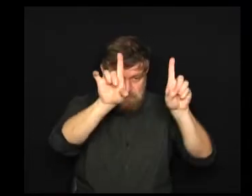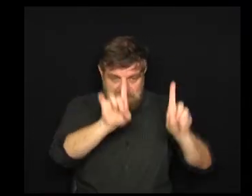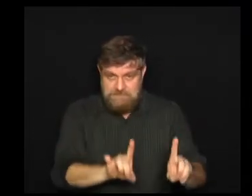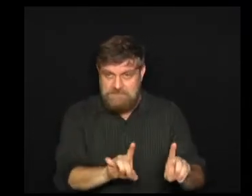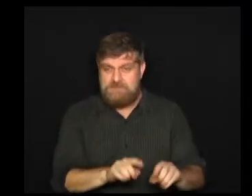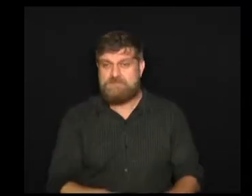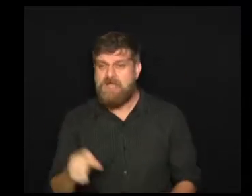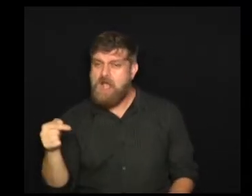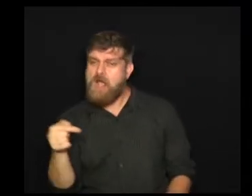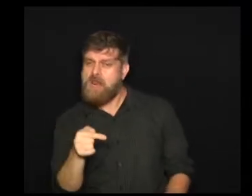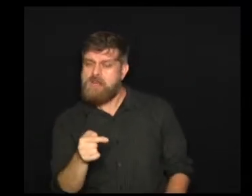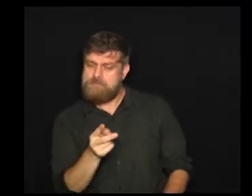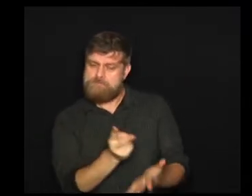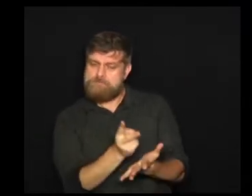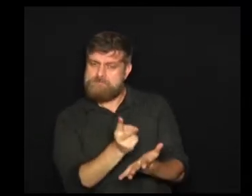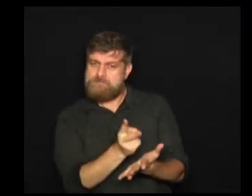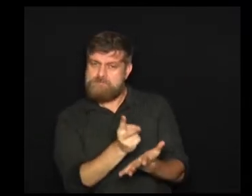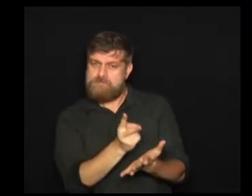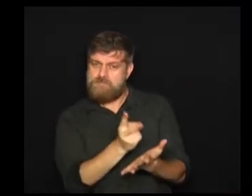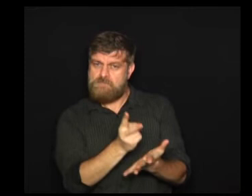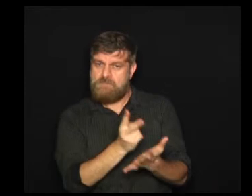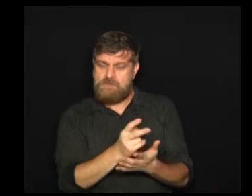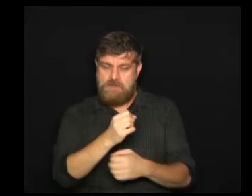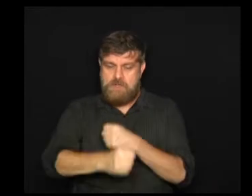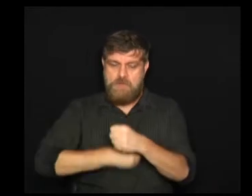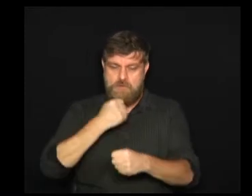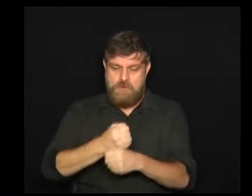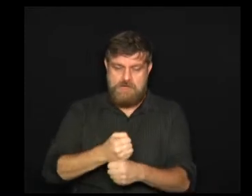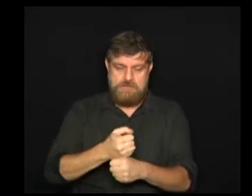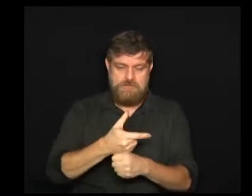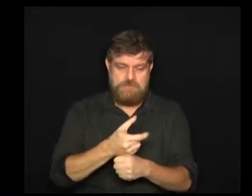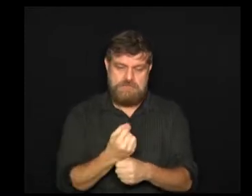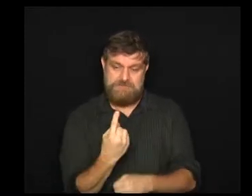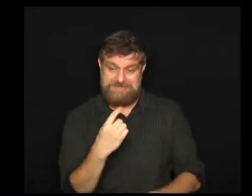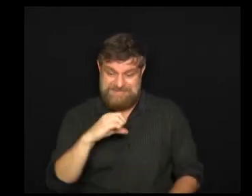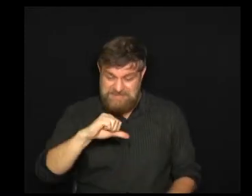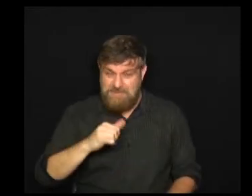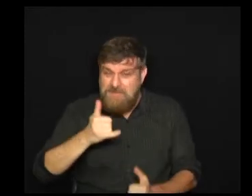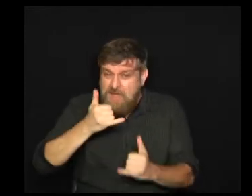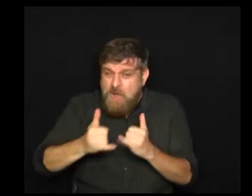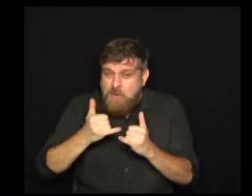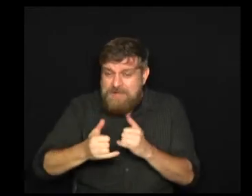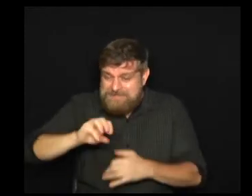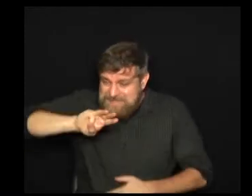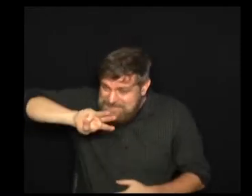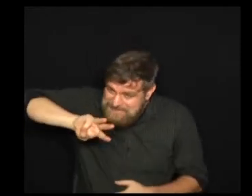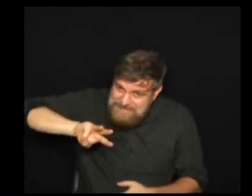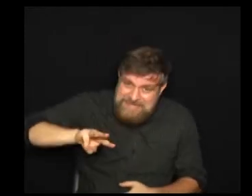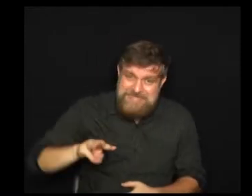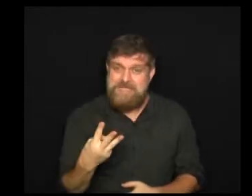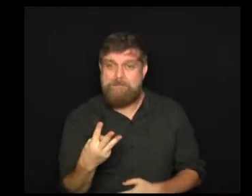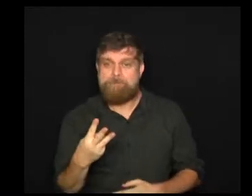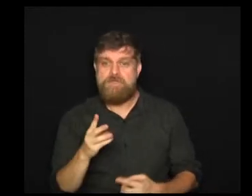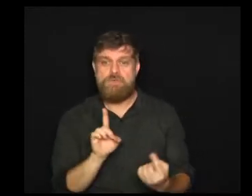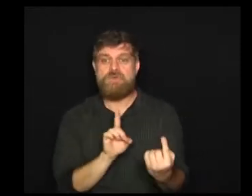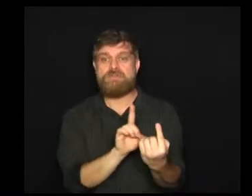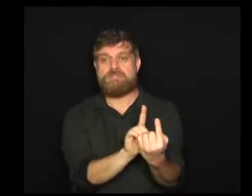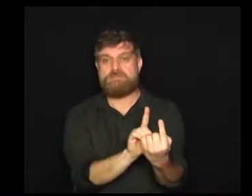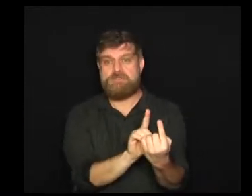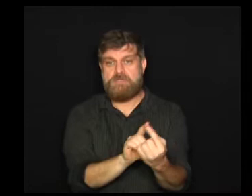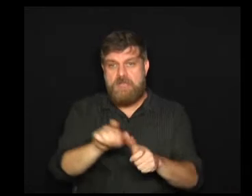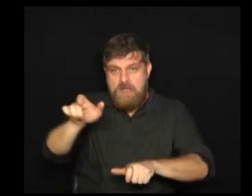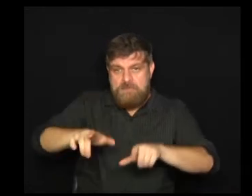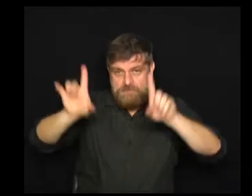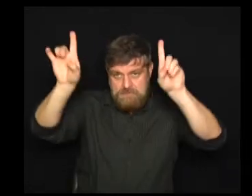aí esse ano de 2019 com quase 3.000 atendimentos, e aí nós envolvemos atendimentos para pessoas